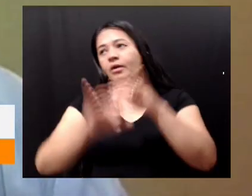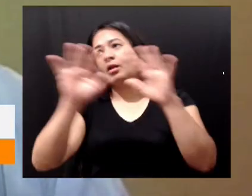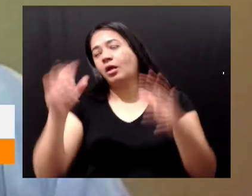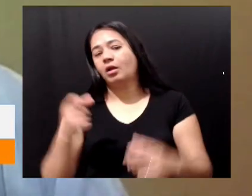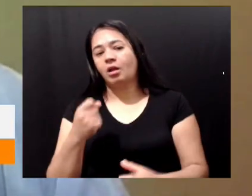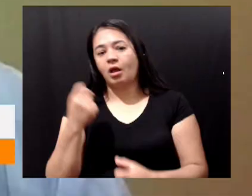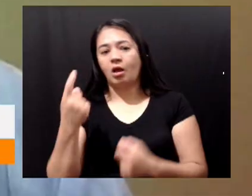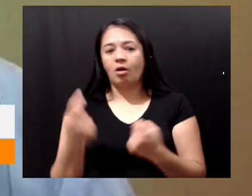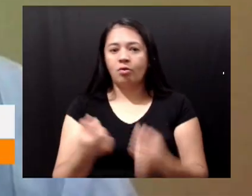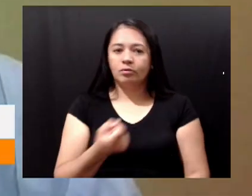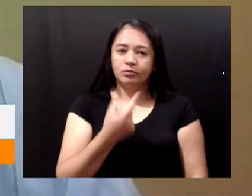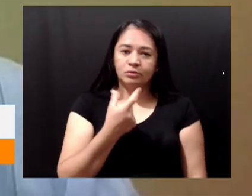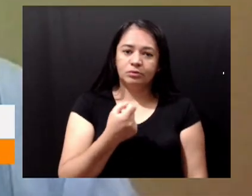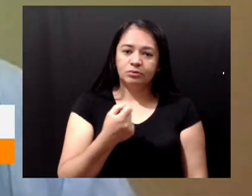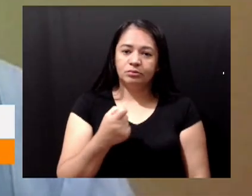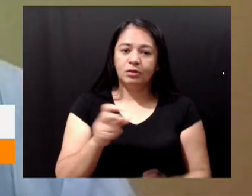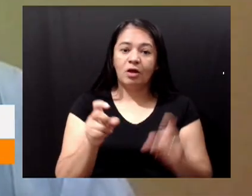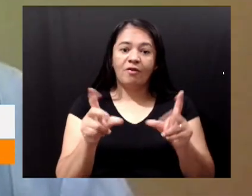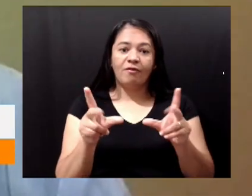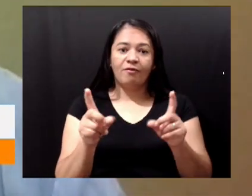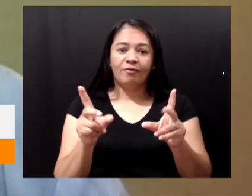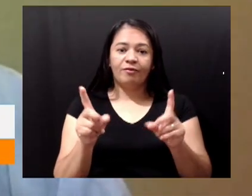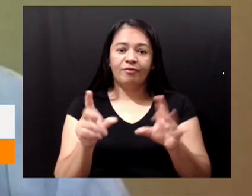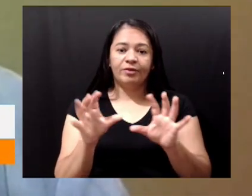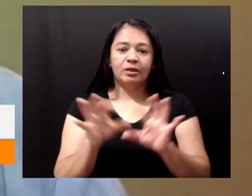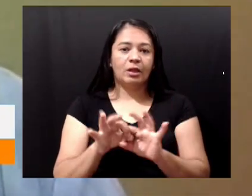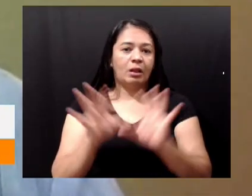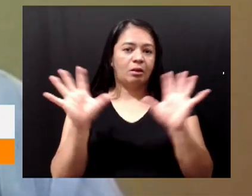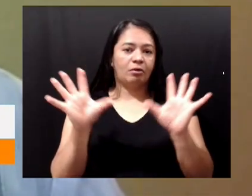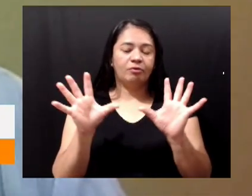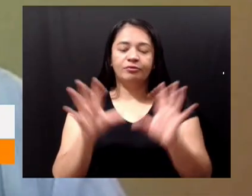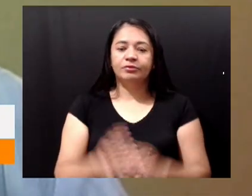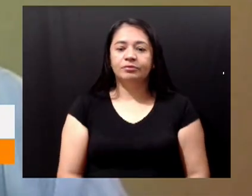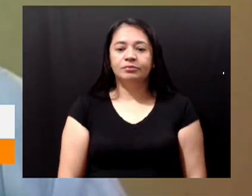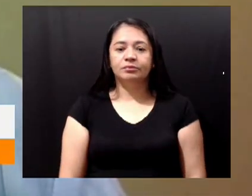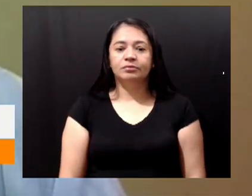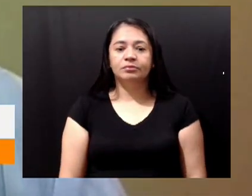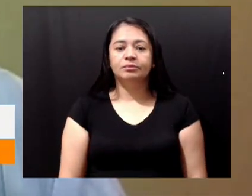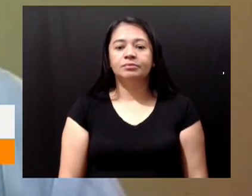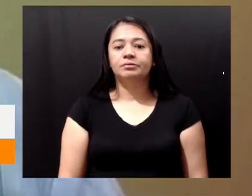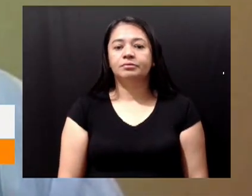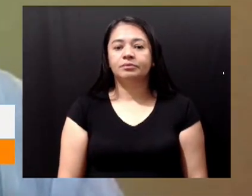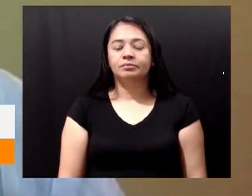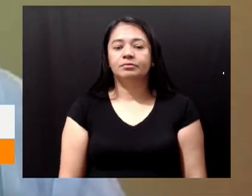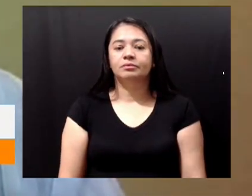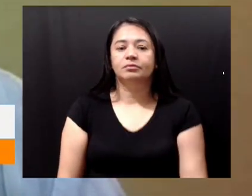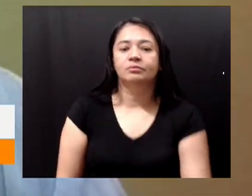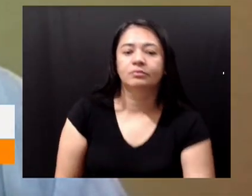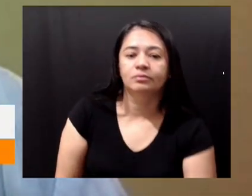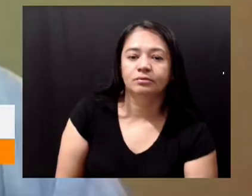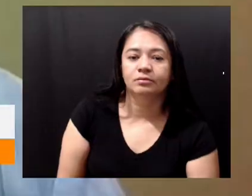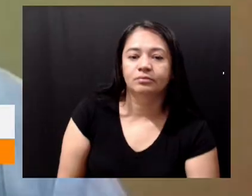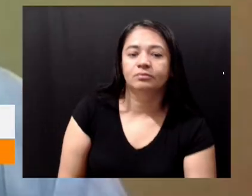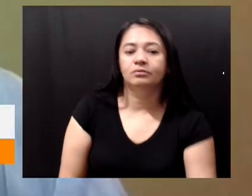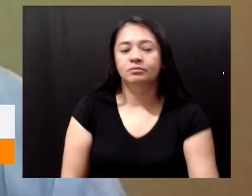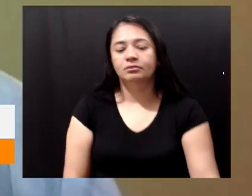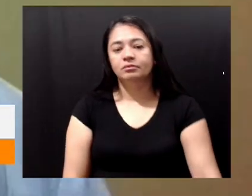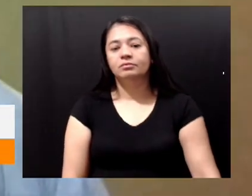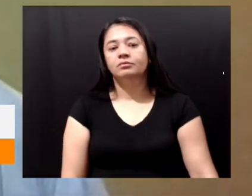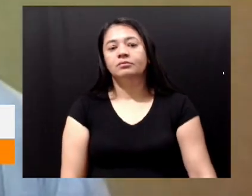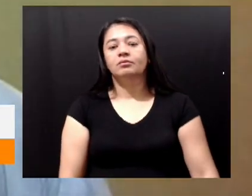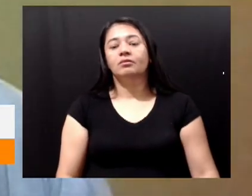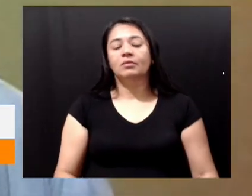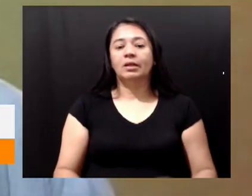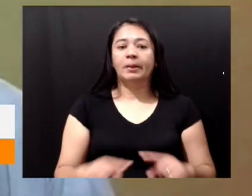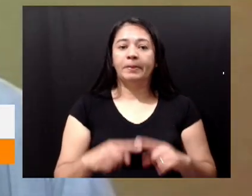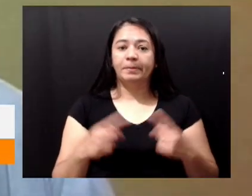de venda sem prescrição, né? Os não tarjados, né? Como os analgésicos, os antiácidos, mas